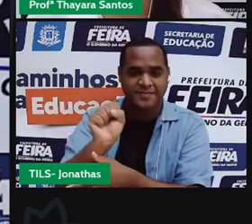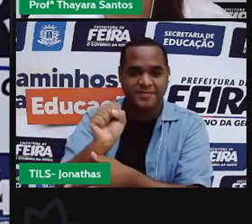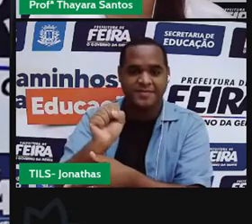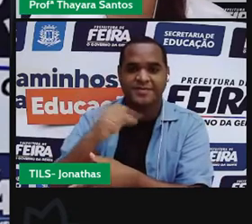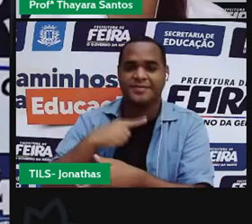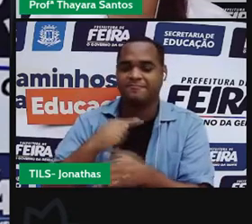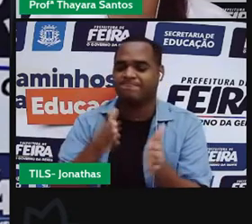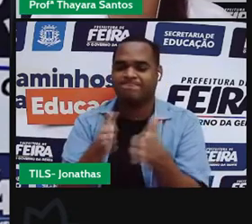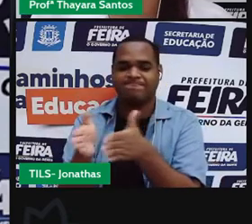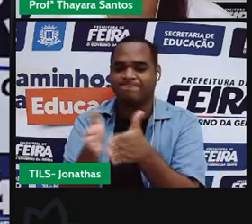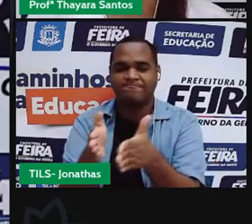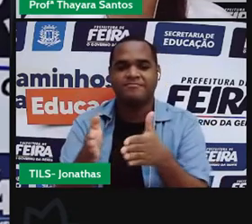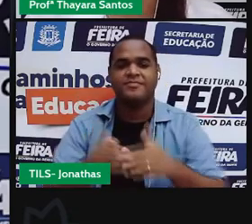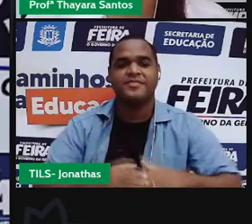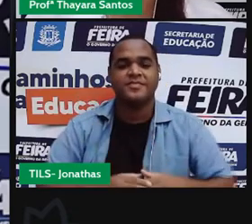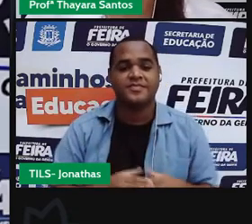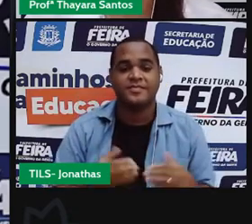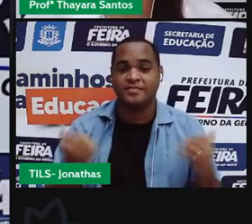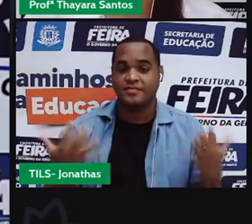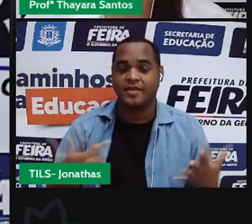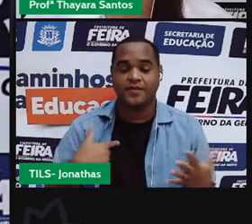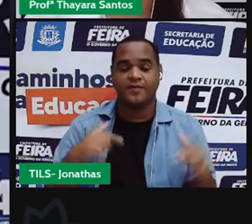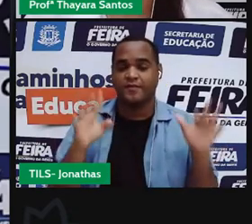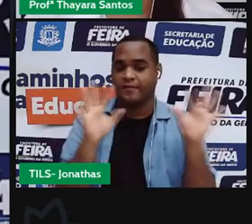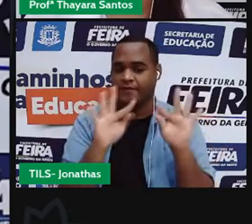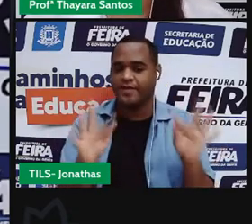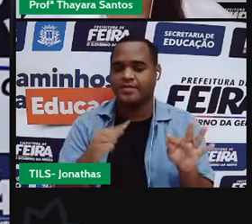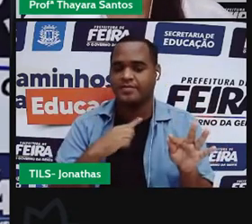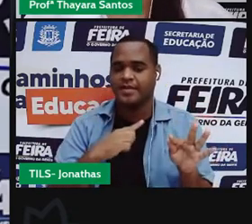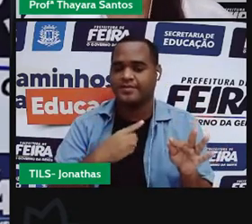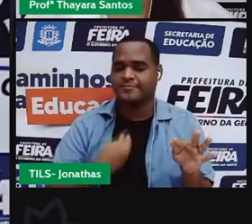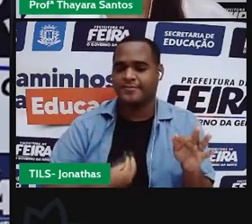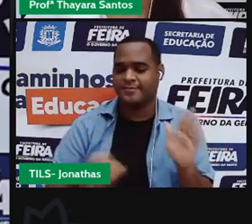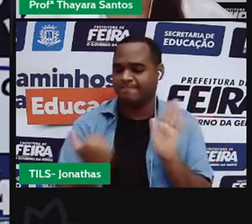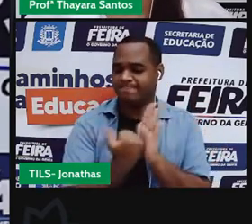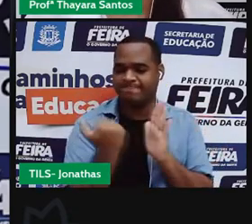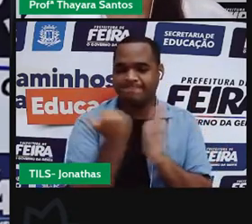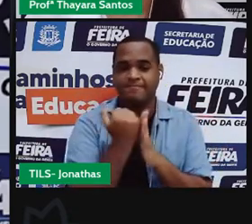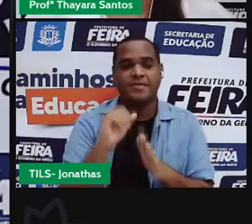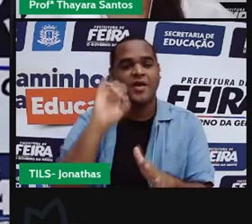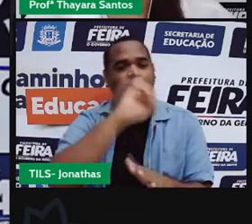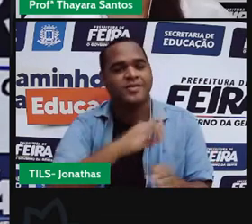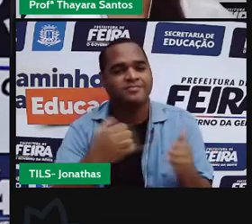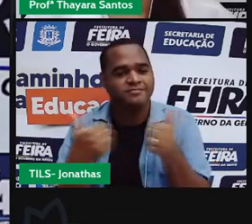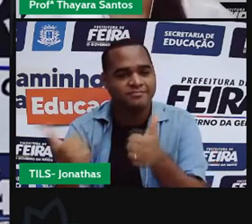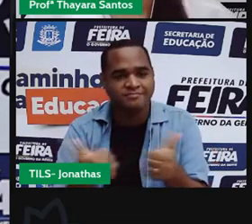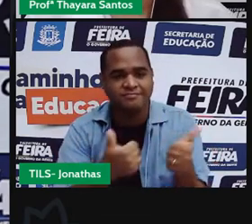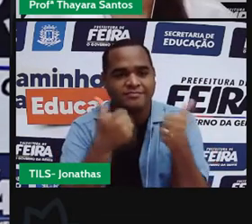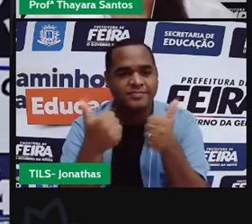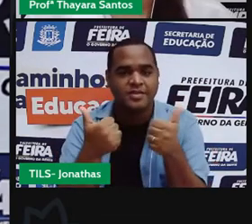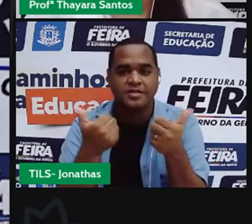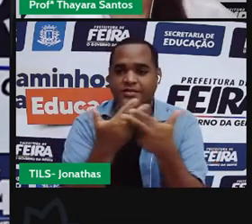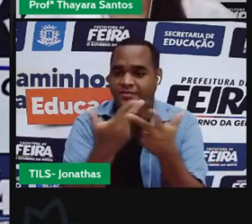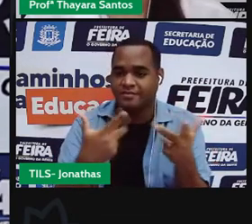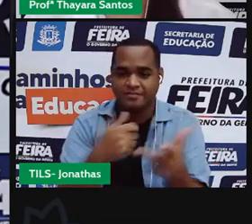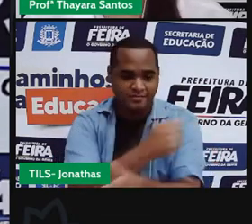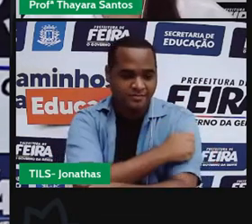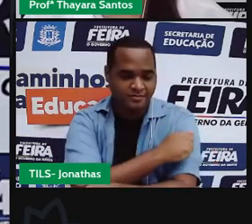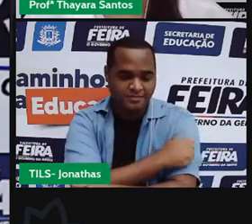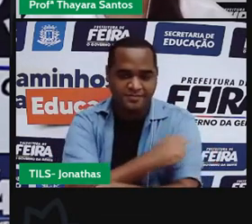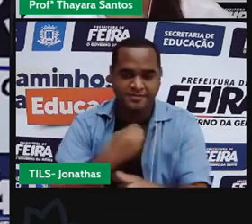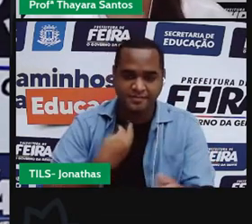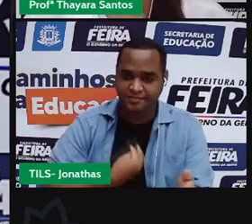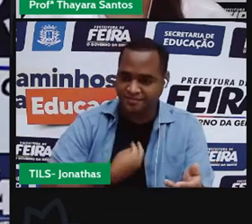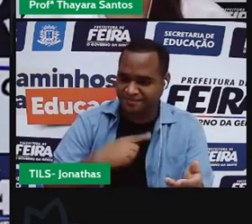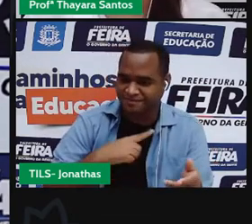Caminhos da Educação. Eu estou assim muito feliz de estar aqui. Queria dar um oi para os meninos que são alunos que estão vendo essa aula e